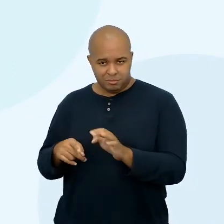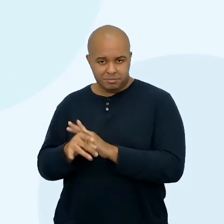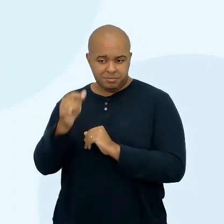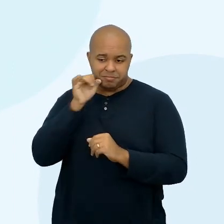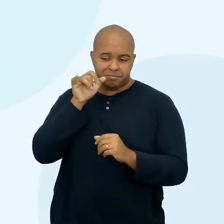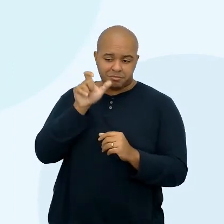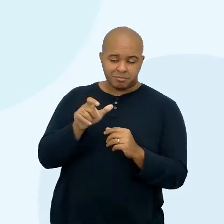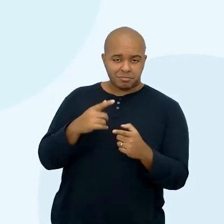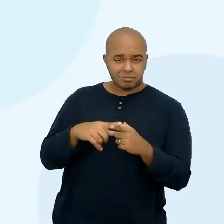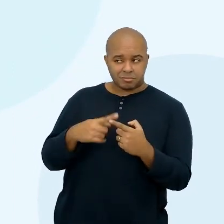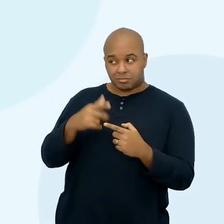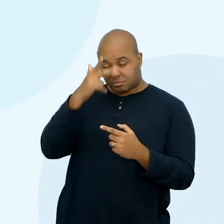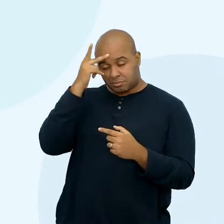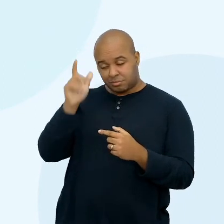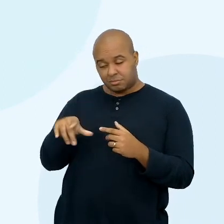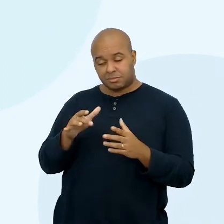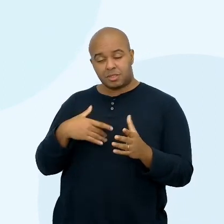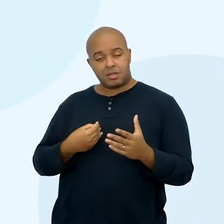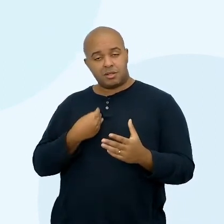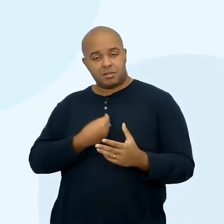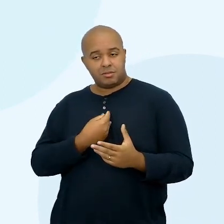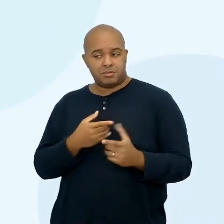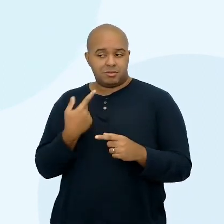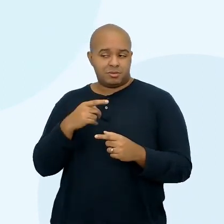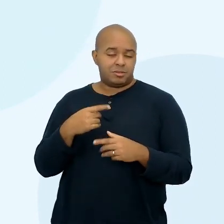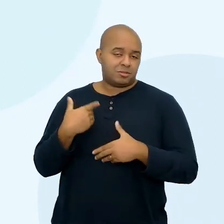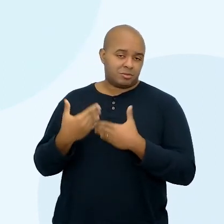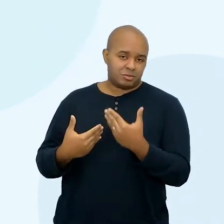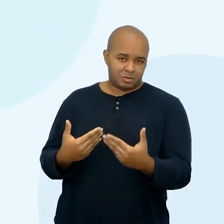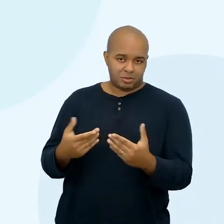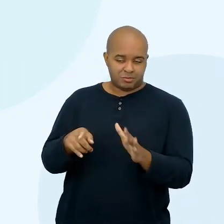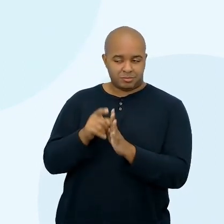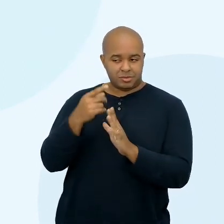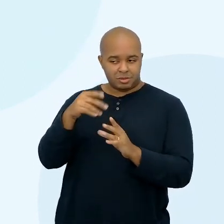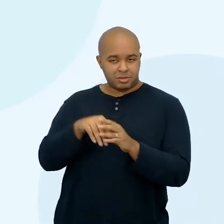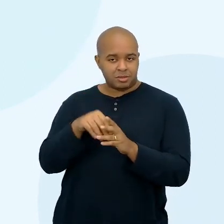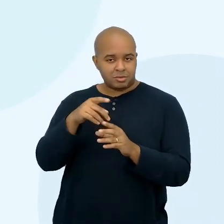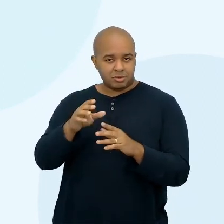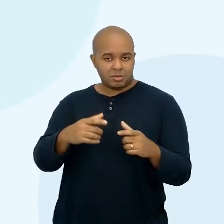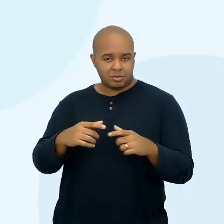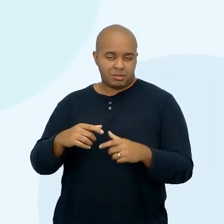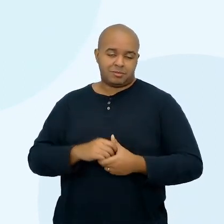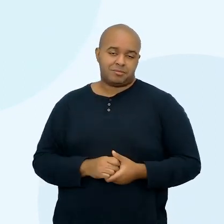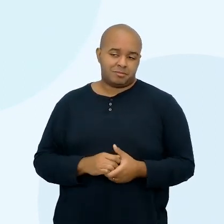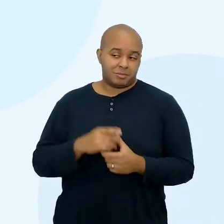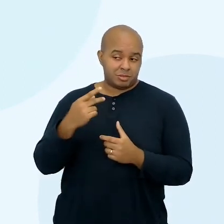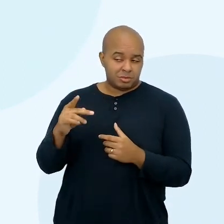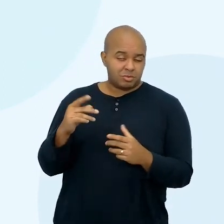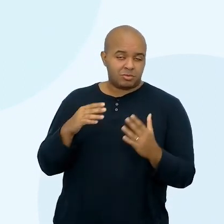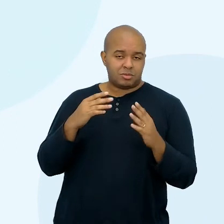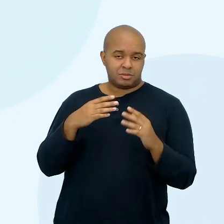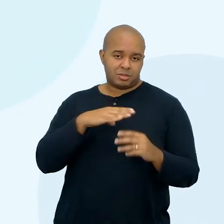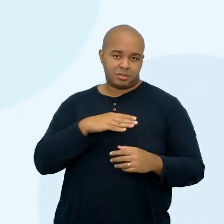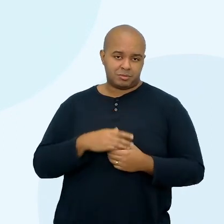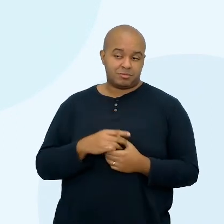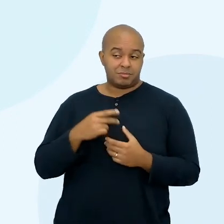não saiba, mas a gente não está inventando nada. Os Conselhos Populares, eles já